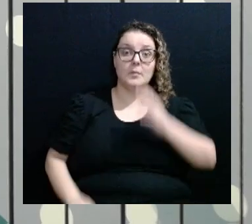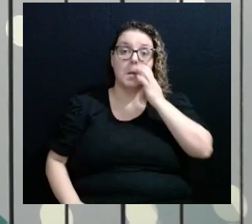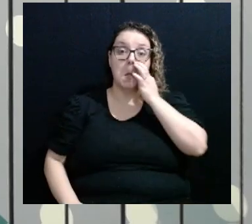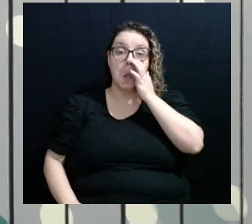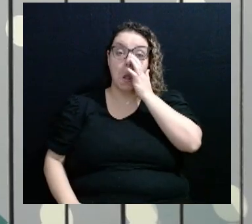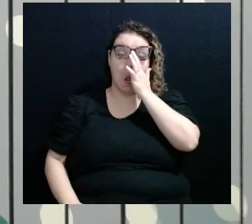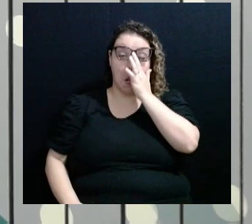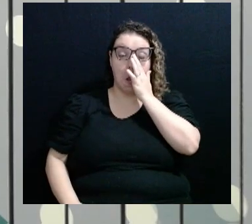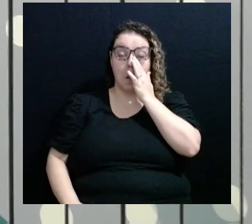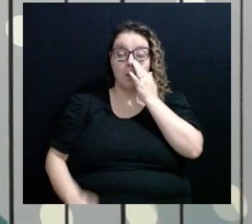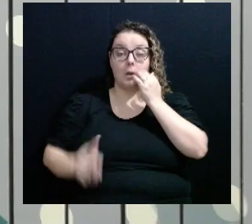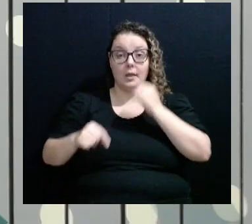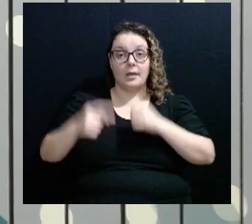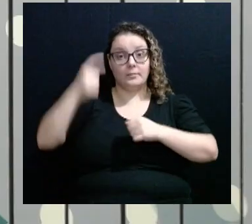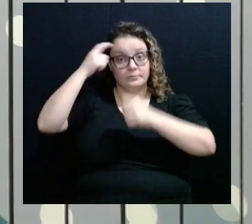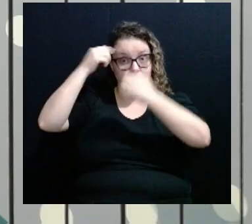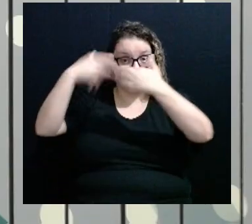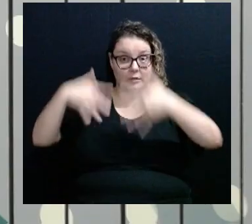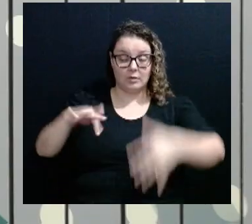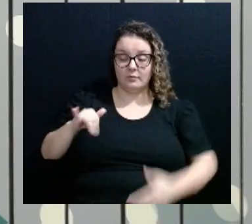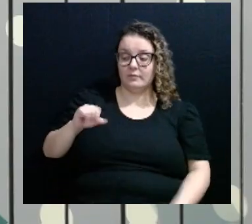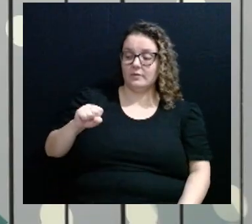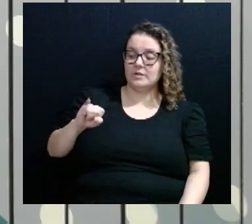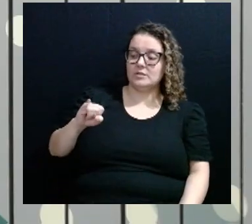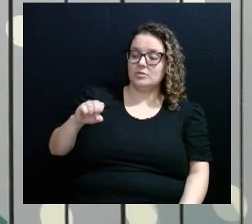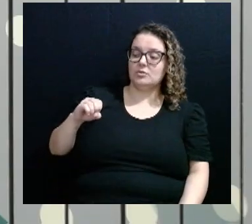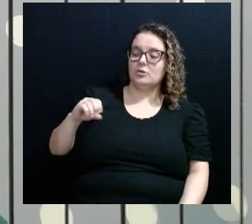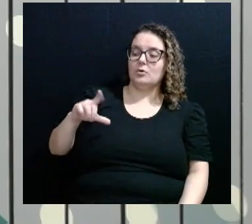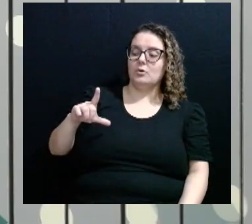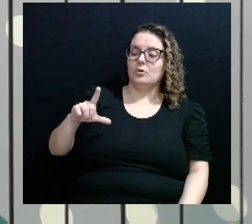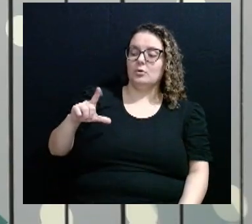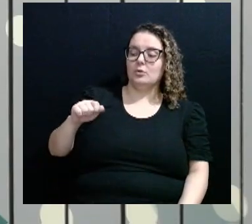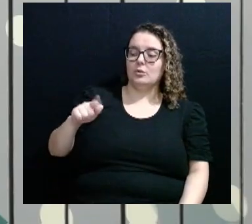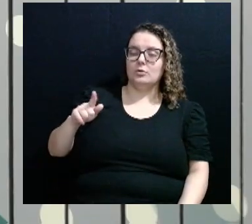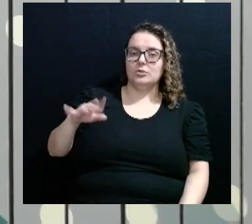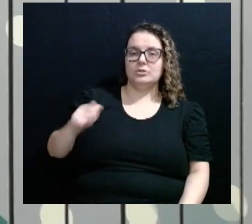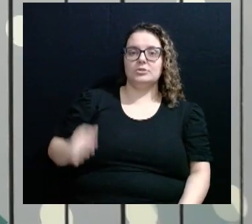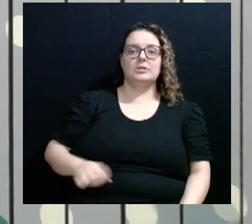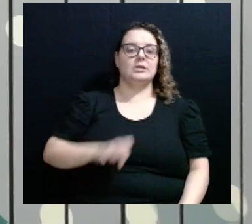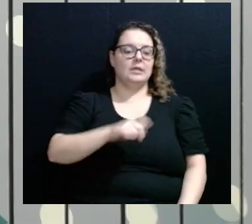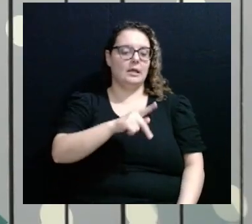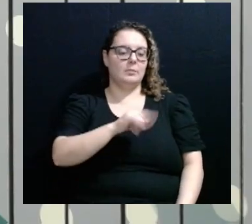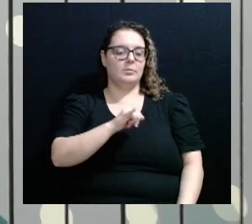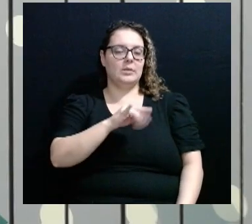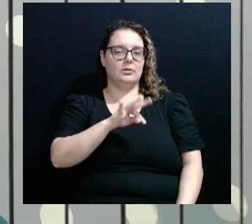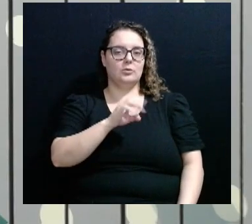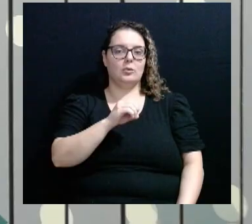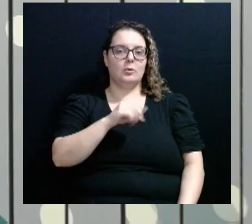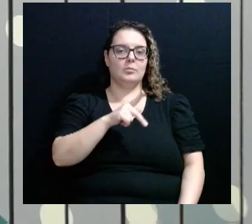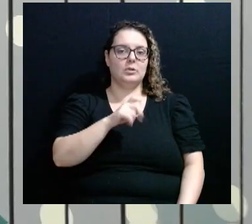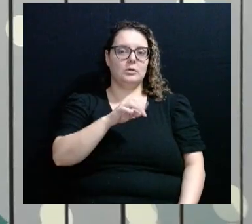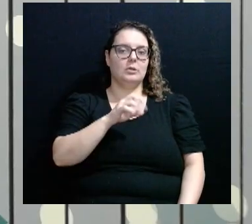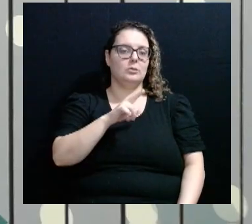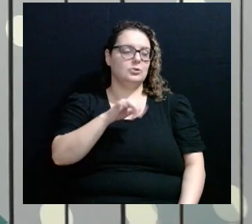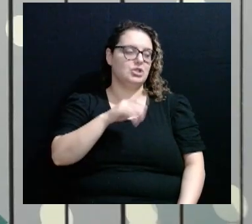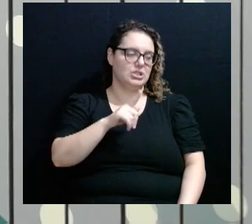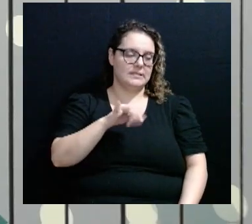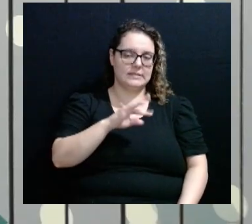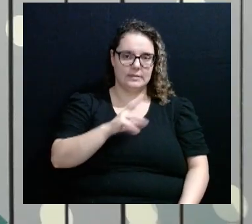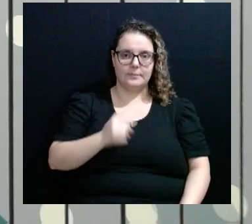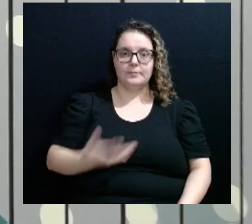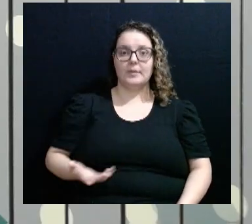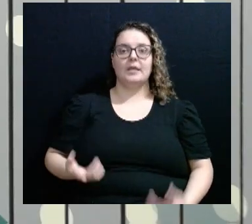de Brito Sampaio, ela que é neurofisiologista clínica e epileptologista. Ela já